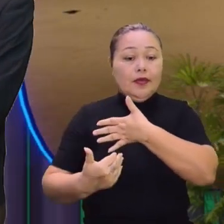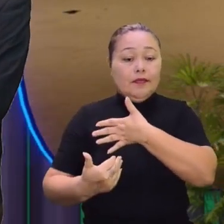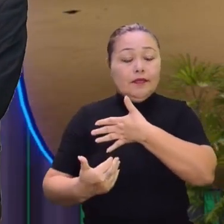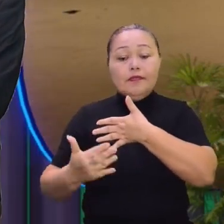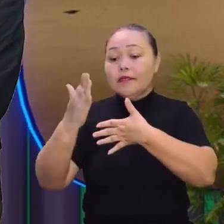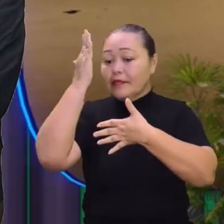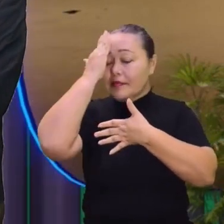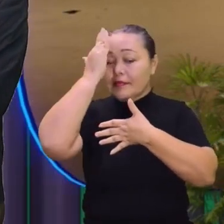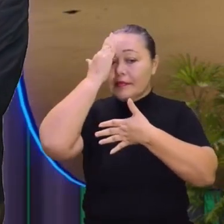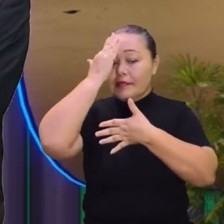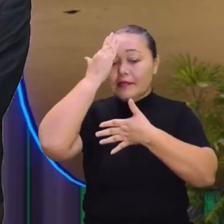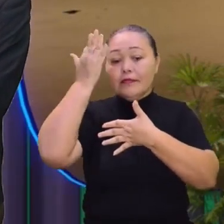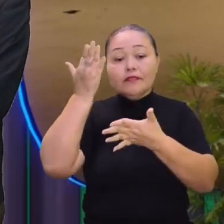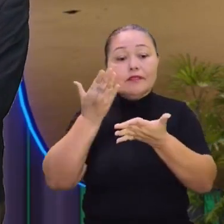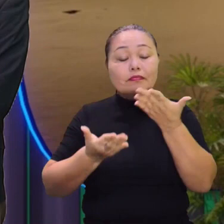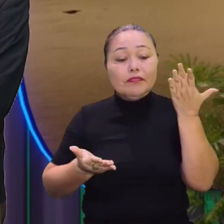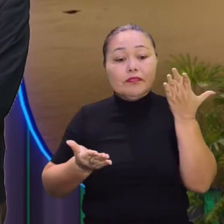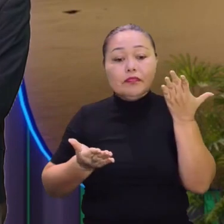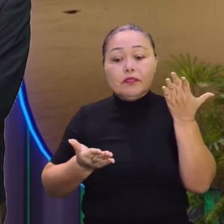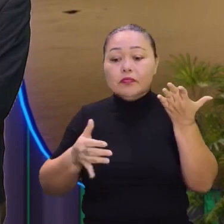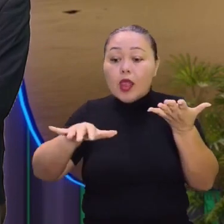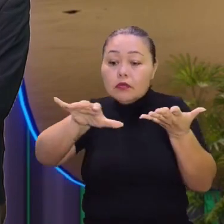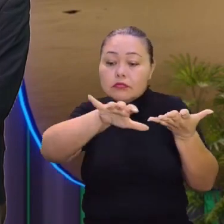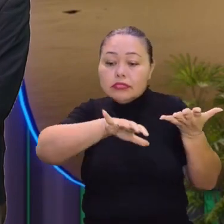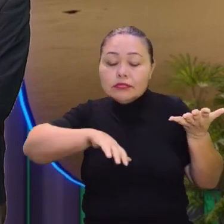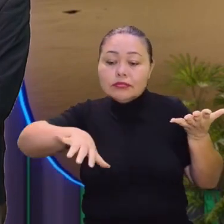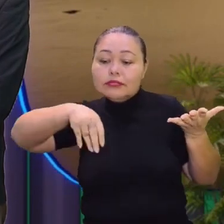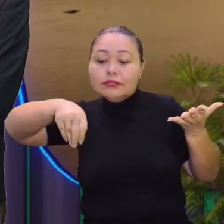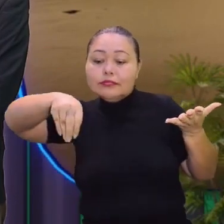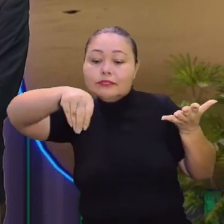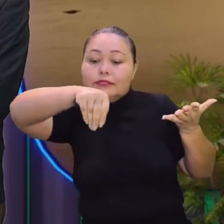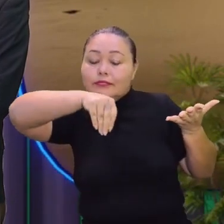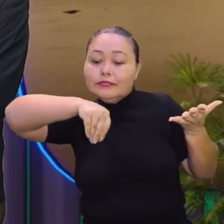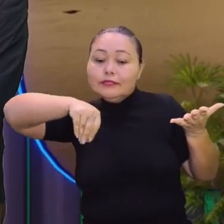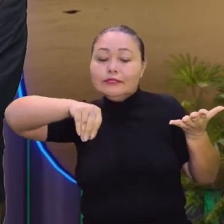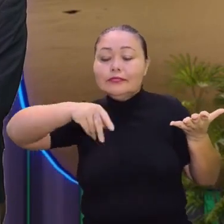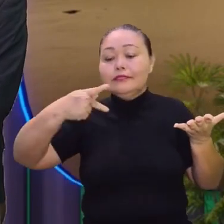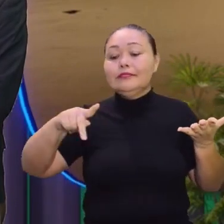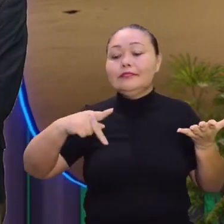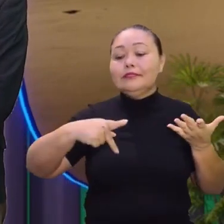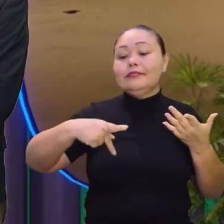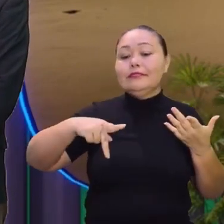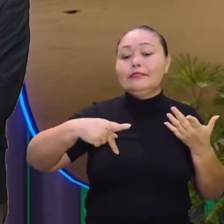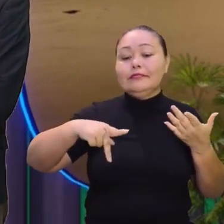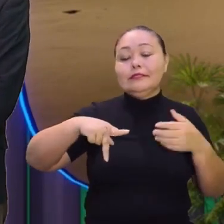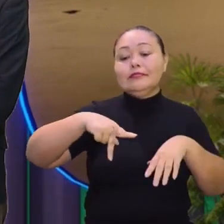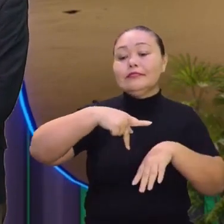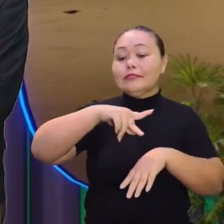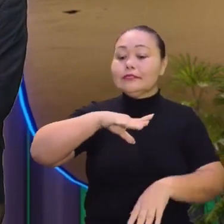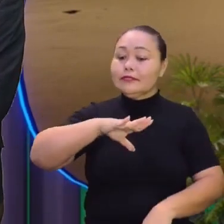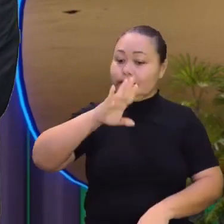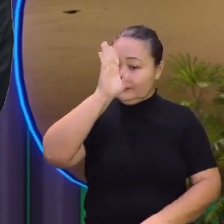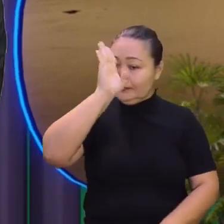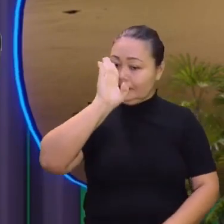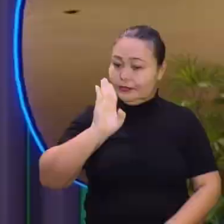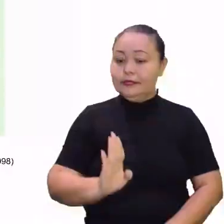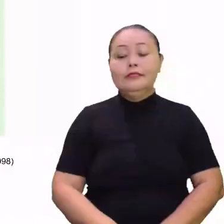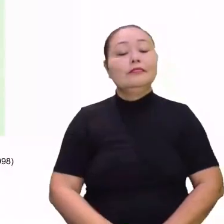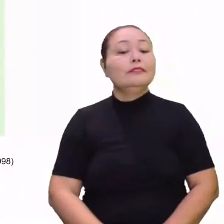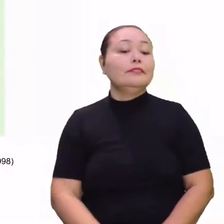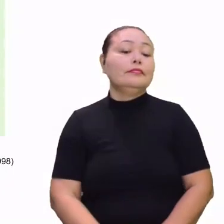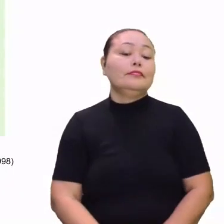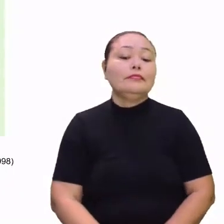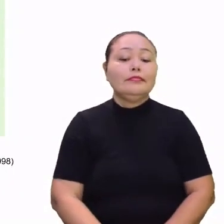aí a gente sabe que ela perdeu uma grande parte do seu domínio para o Brasil, né? Beleza. Vamos lá? Vamos lá no